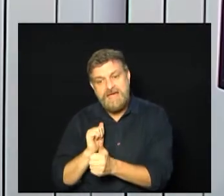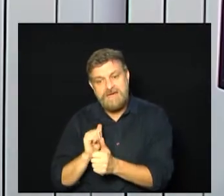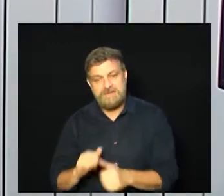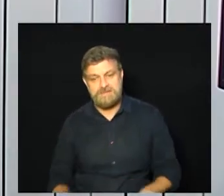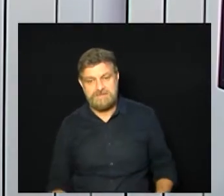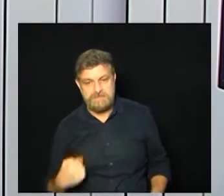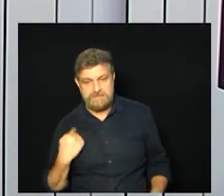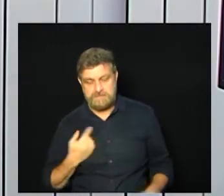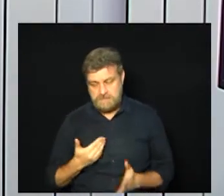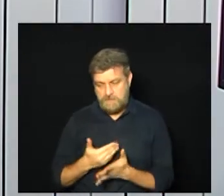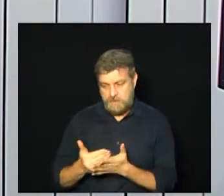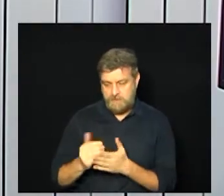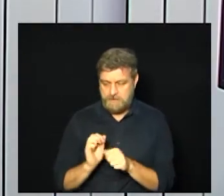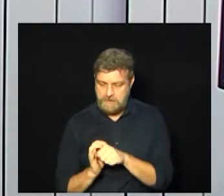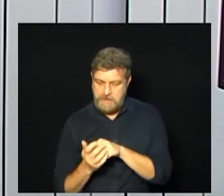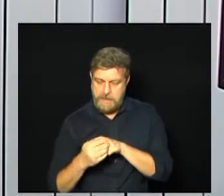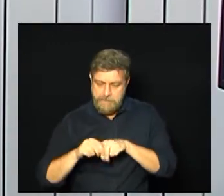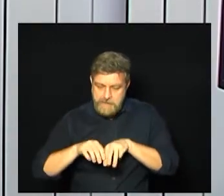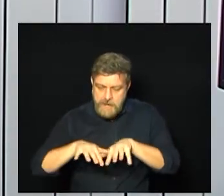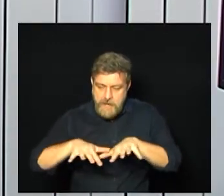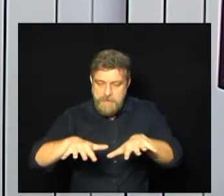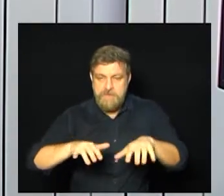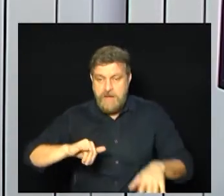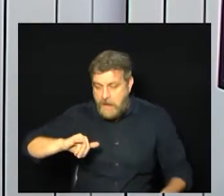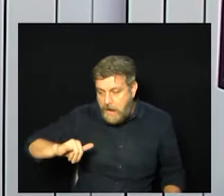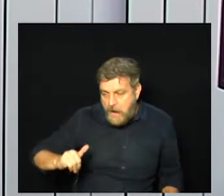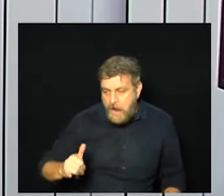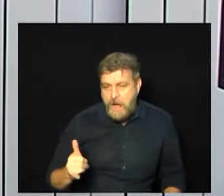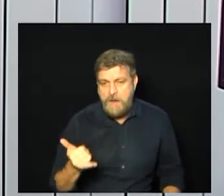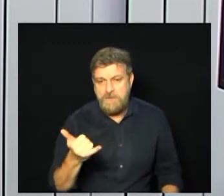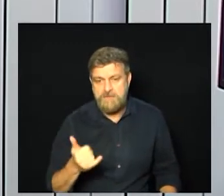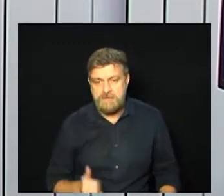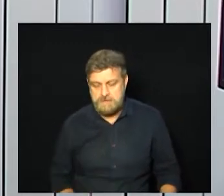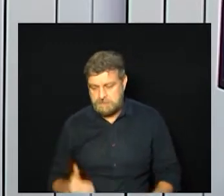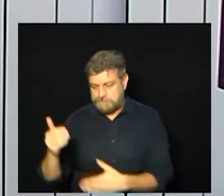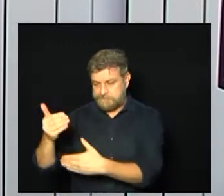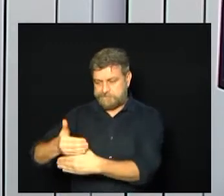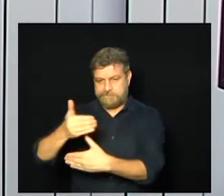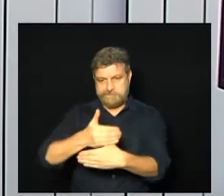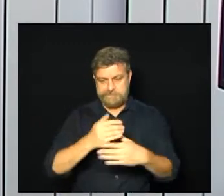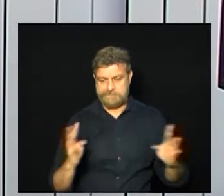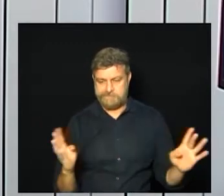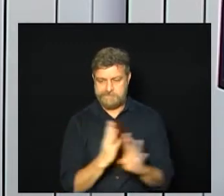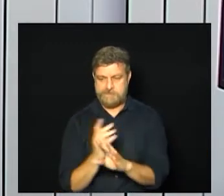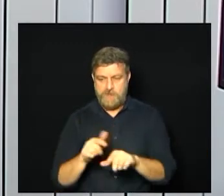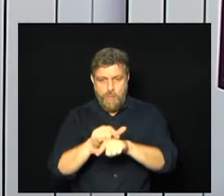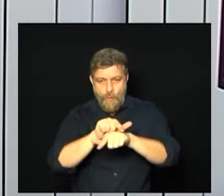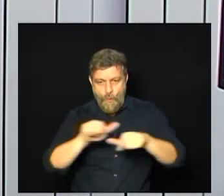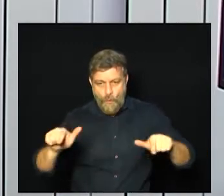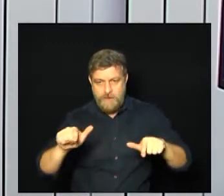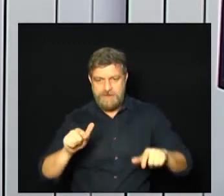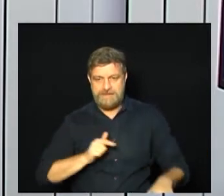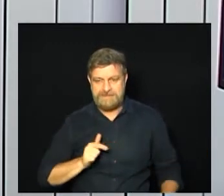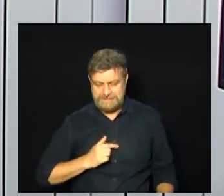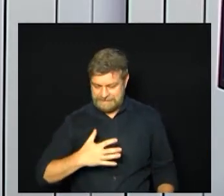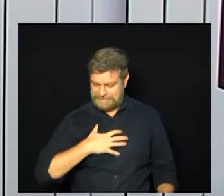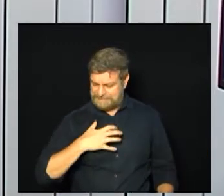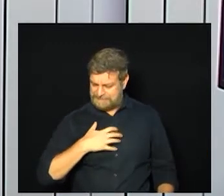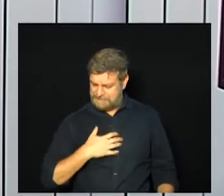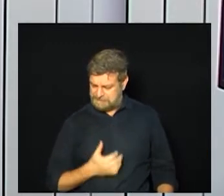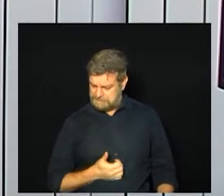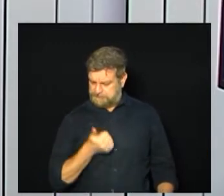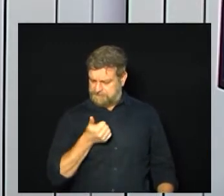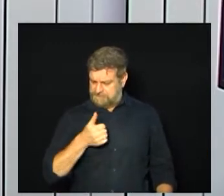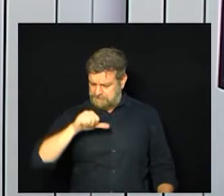no início da pandemia, você aproveitou o fechamento e naquela montanha-russa de sentimentos que acho que